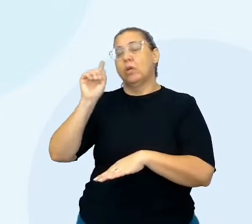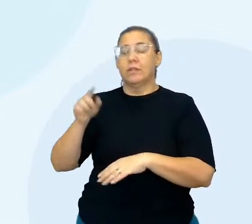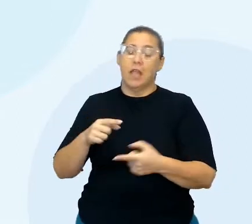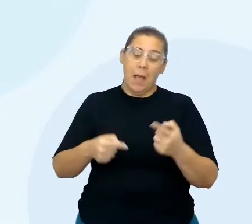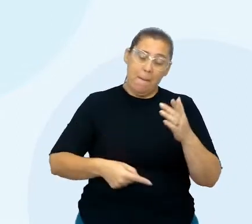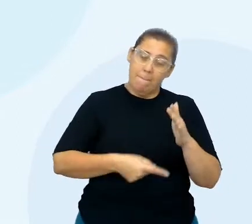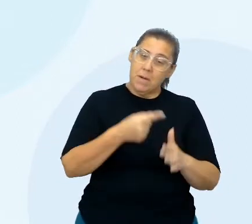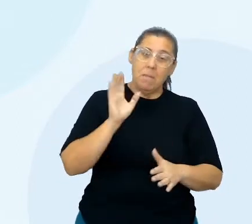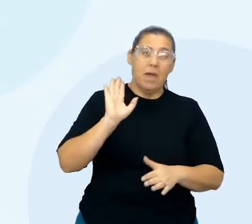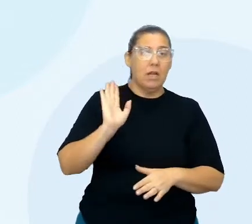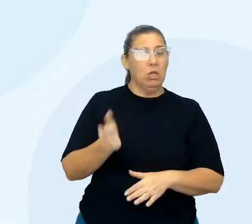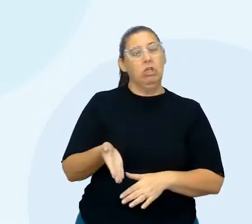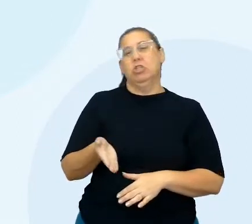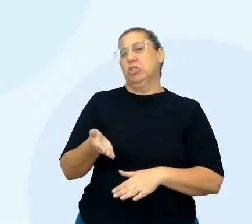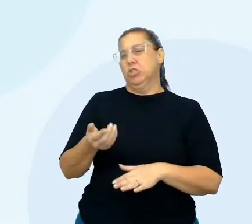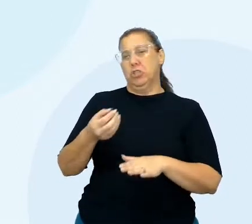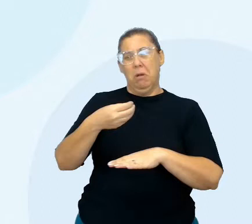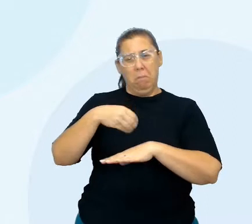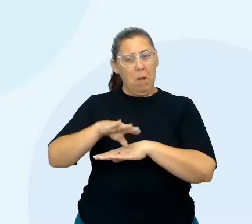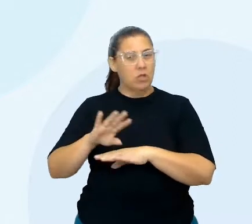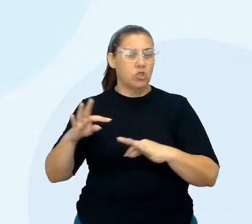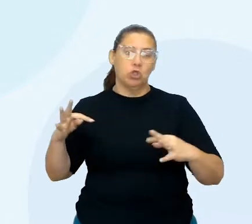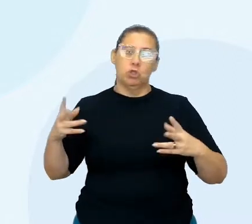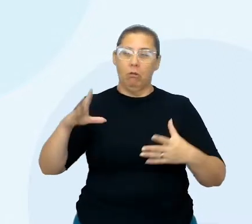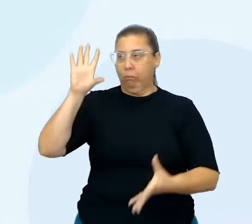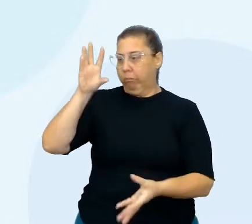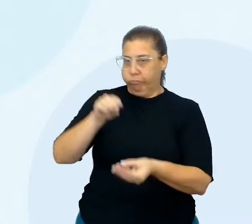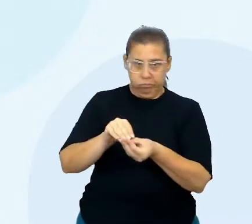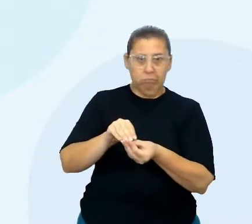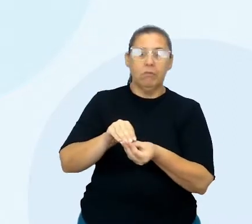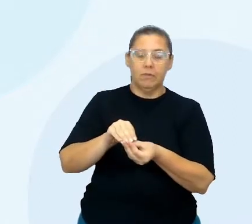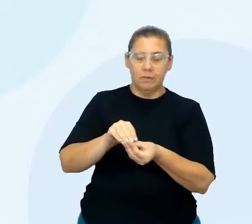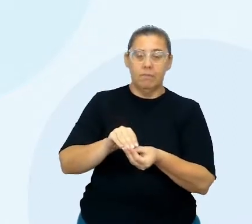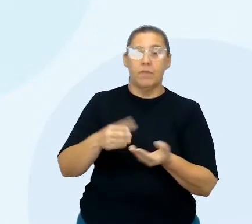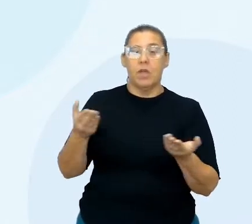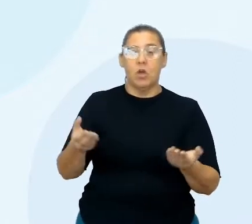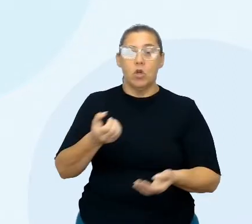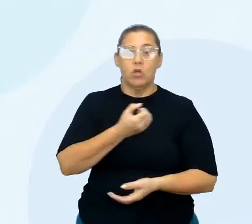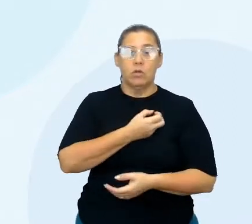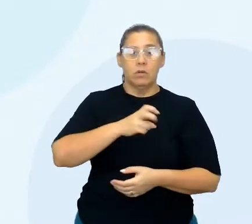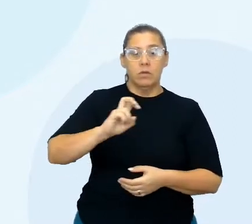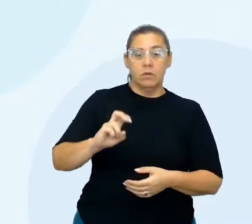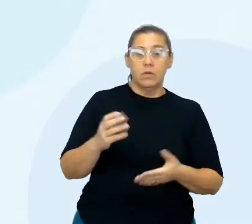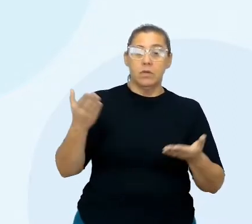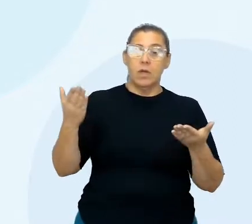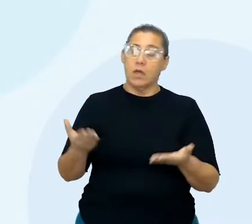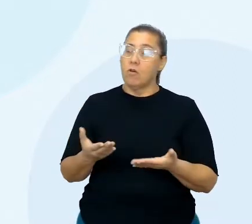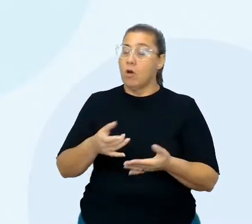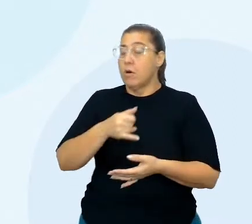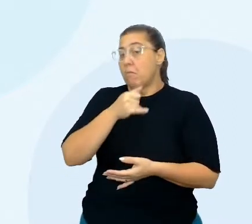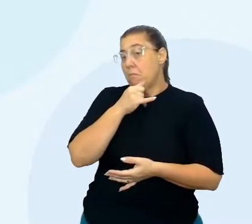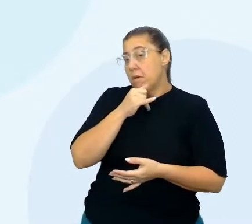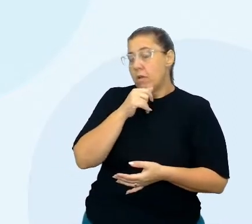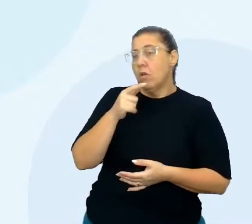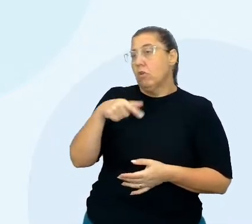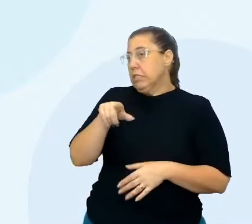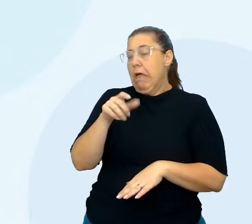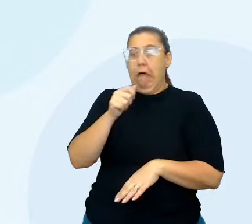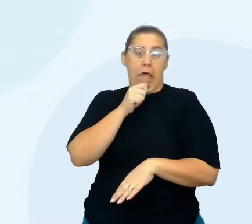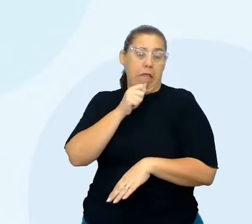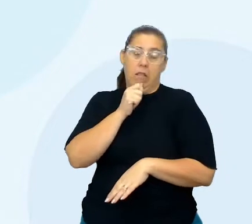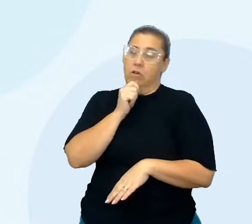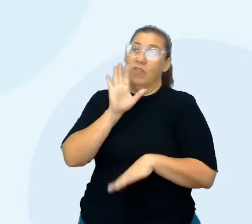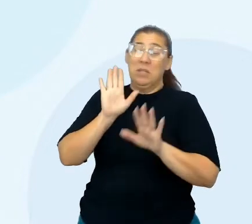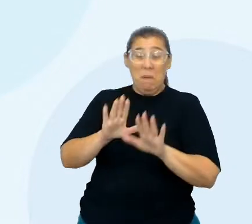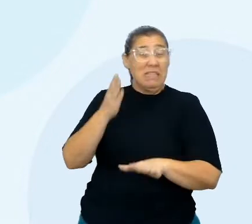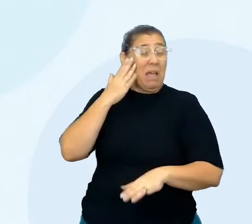ela já dá um spoiler, né? Um resumo de todas as outras, né? E agora temos as 5. Agora dê um exemplo de algo que você ainda não faz, mas que sabe